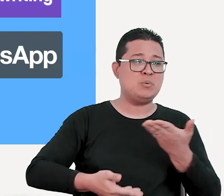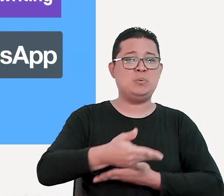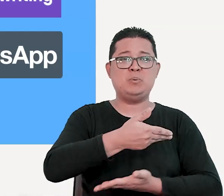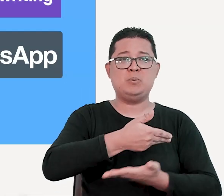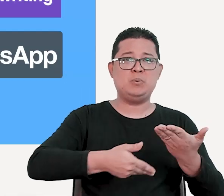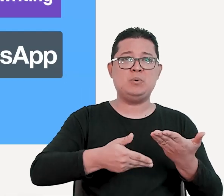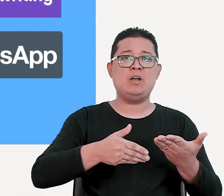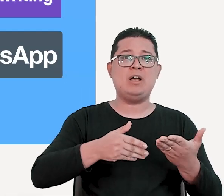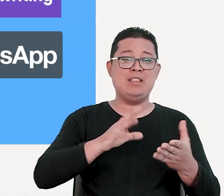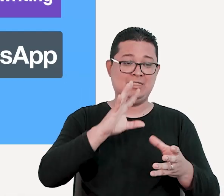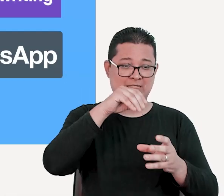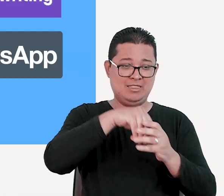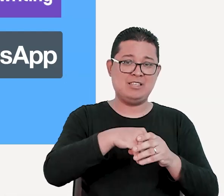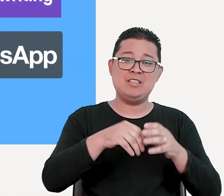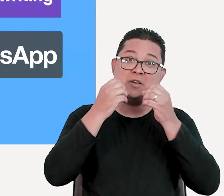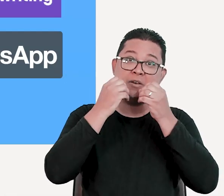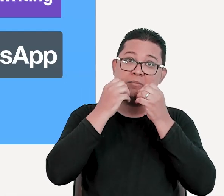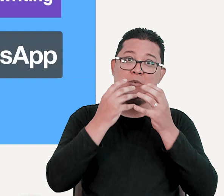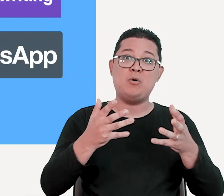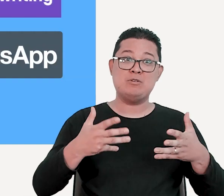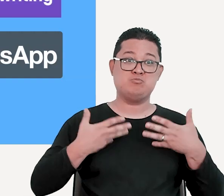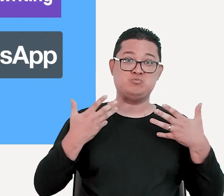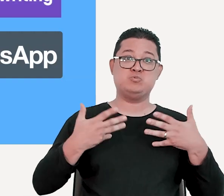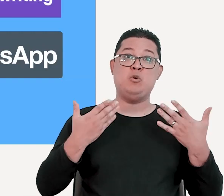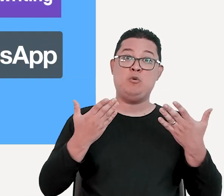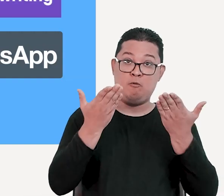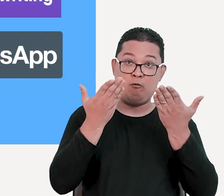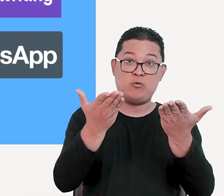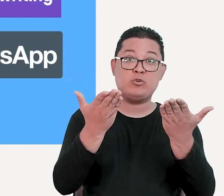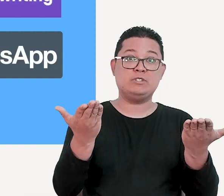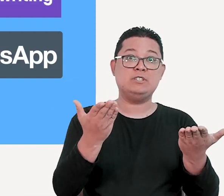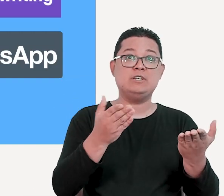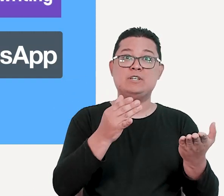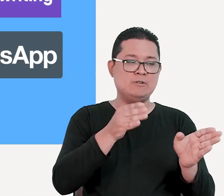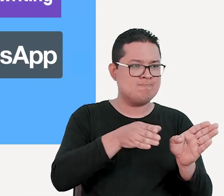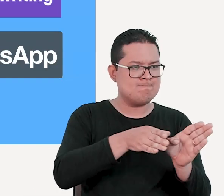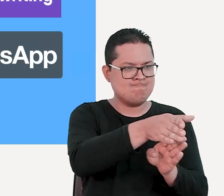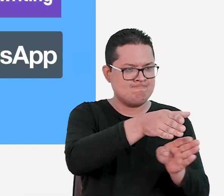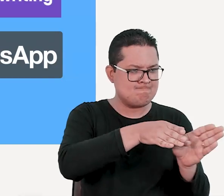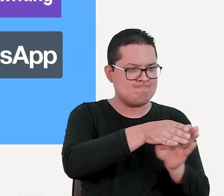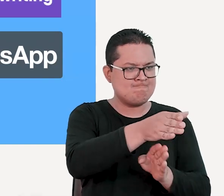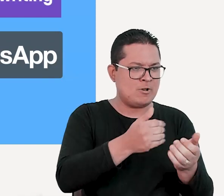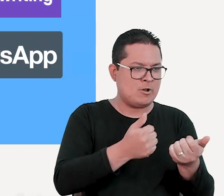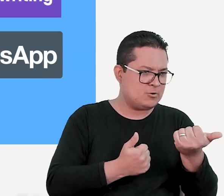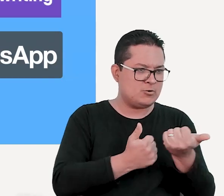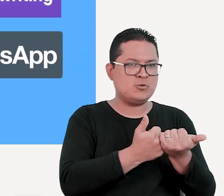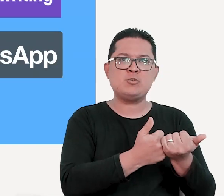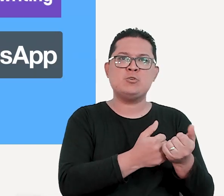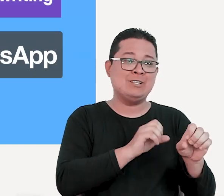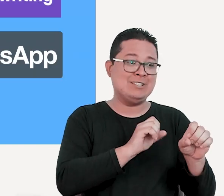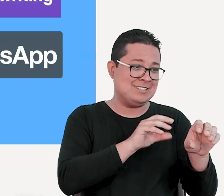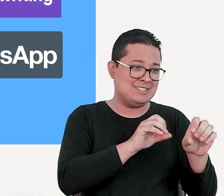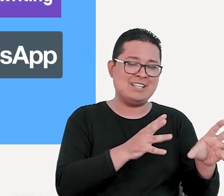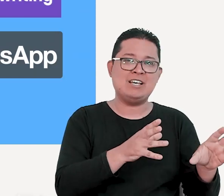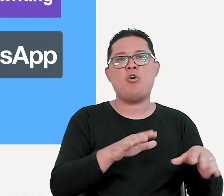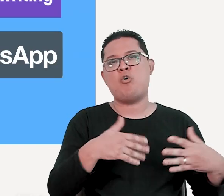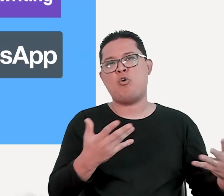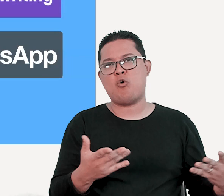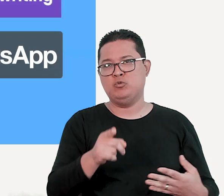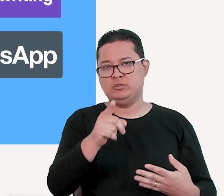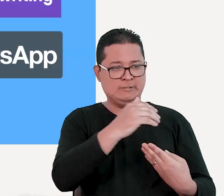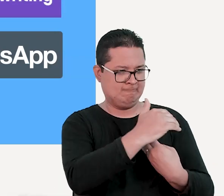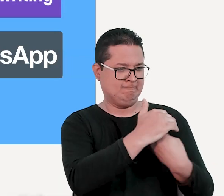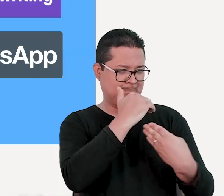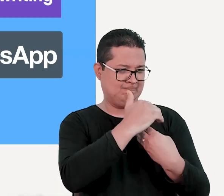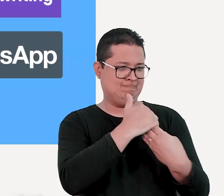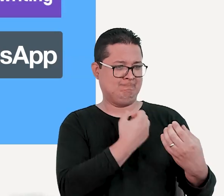que está mentorando, você está aprendendo mentorando, e para você que é o mentorado, você se sente mais confiante de saber que tem alguém ali que está ali